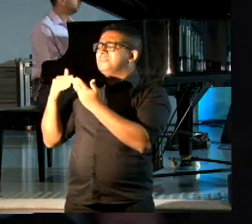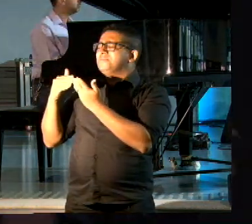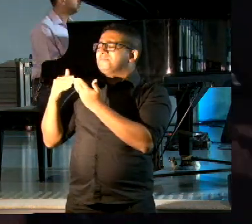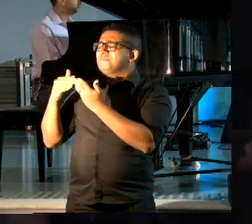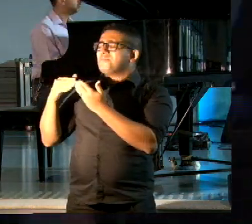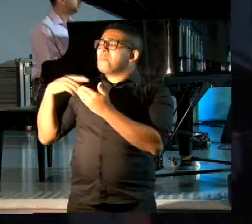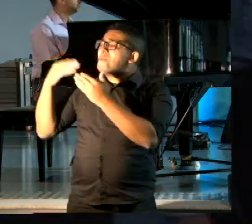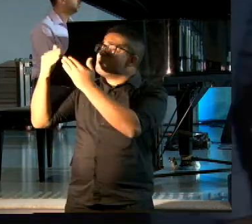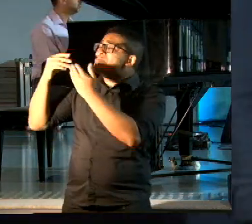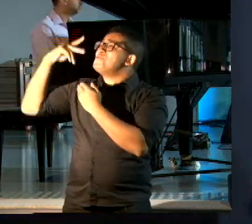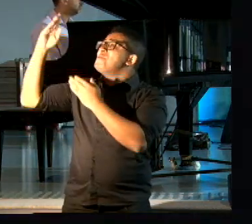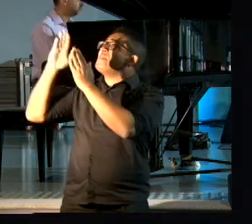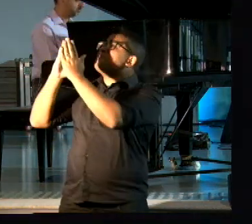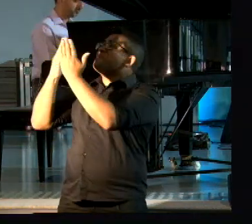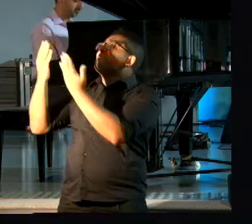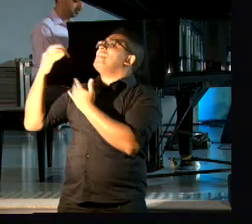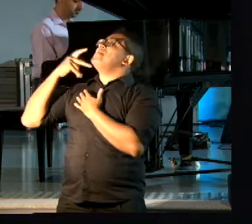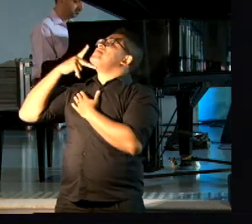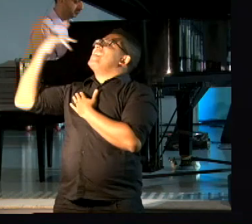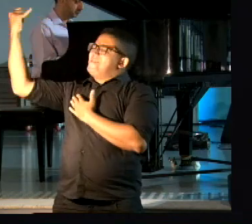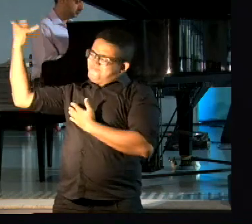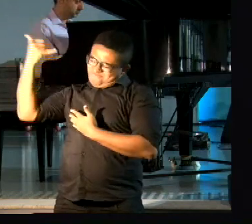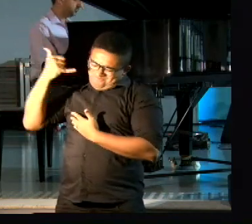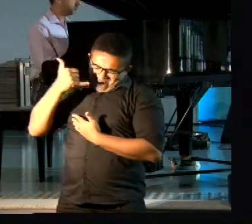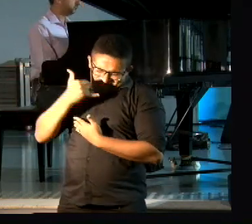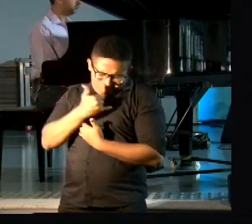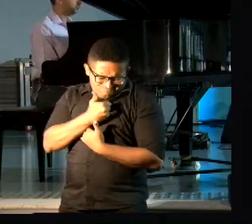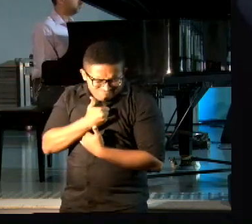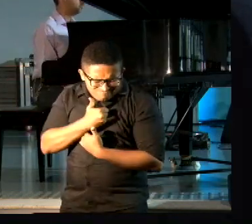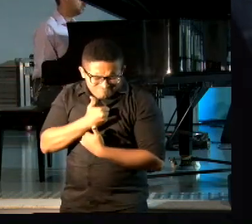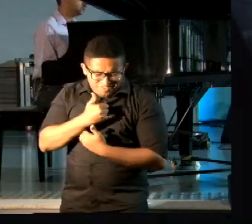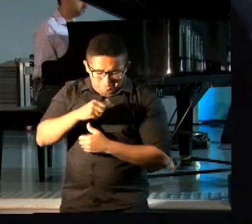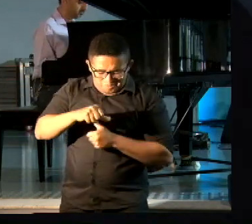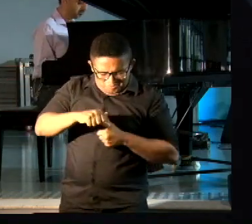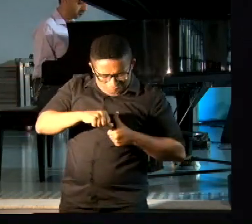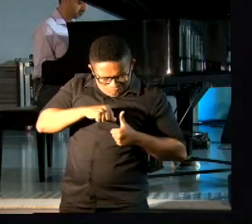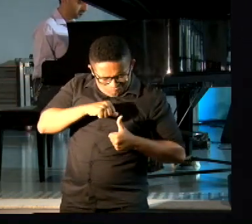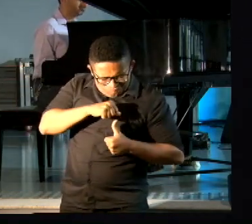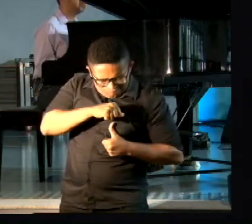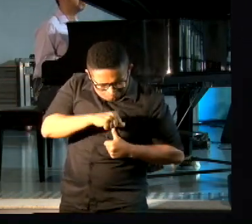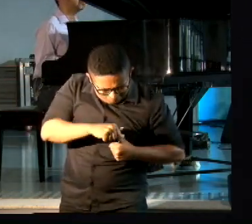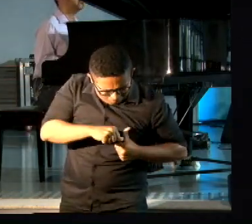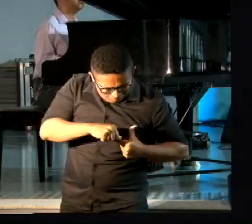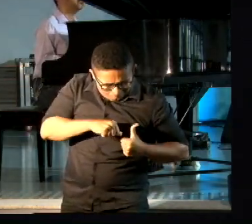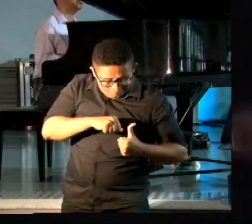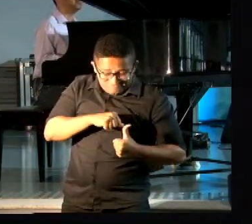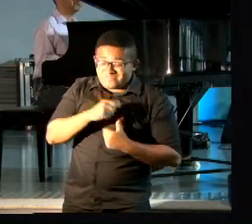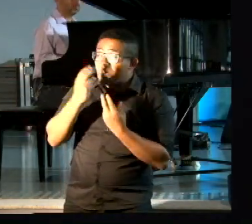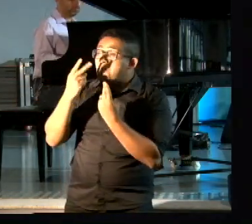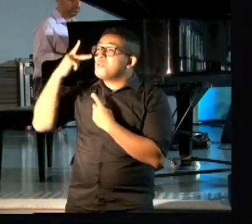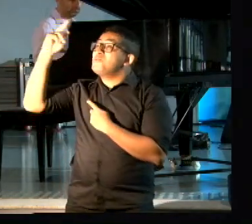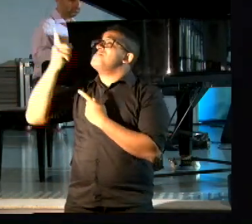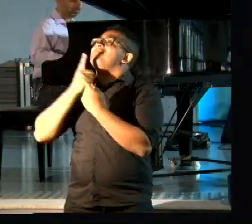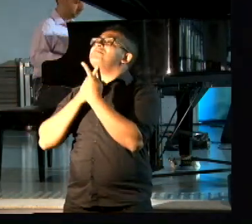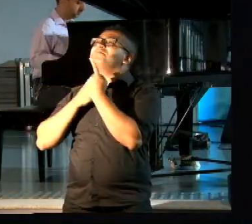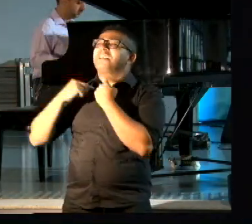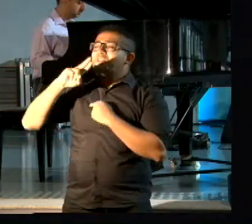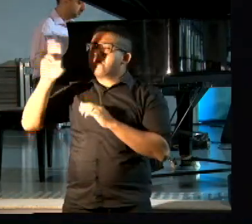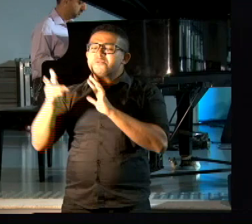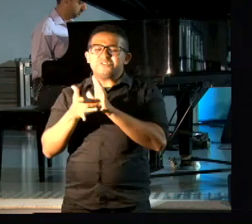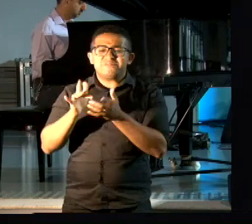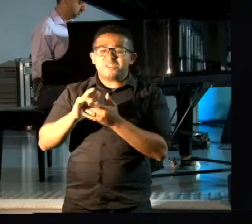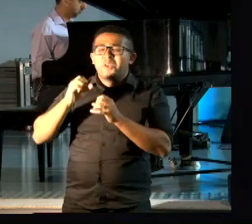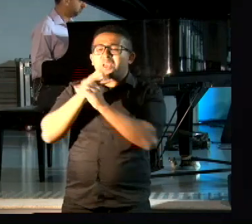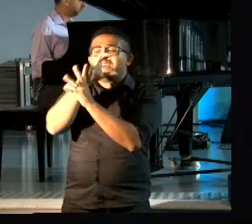Clamamos que a tua palavra fale e cale nos nossos corações, que ela produza os devidos efeitos e resultados em nome de Jesus e